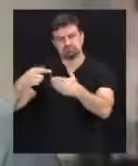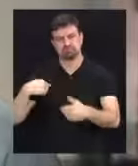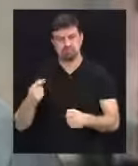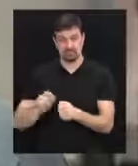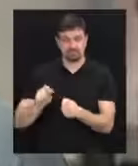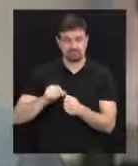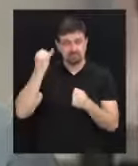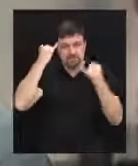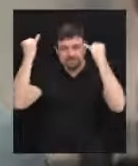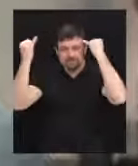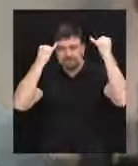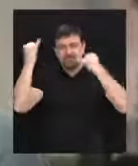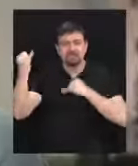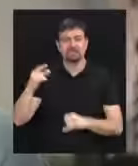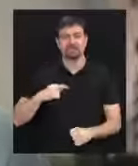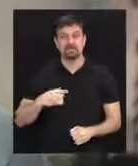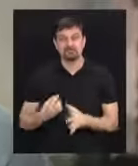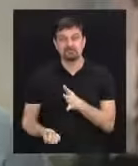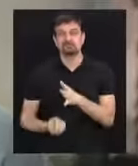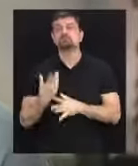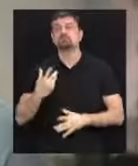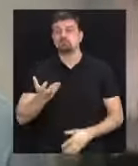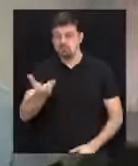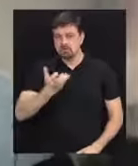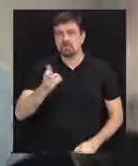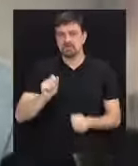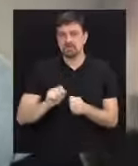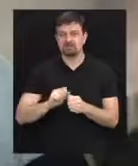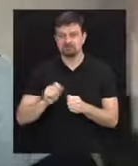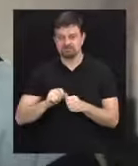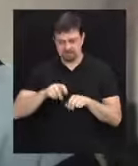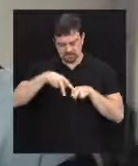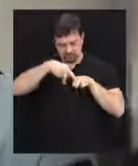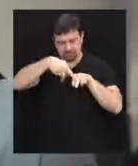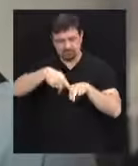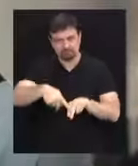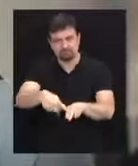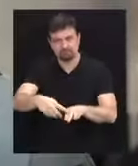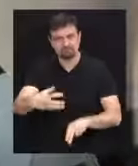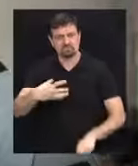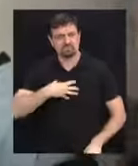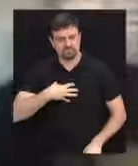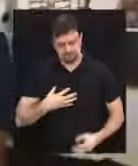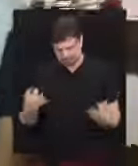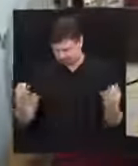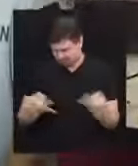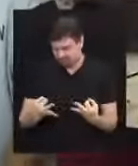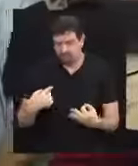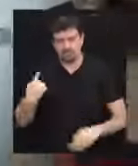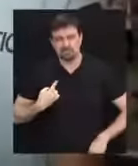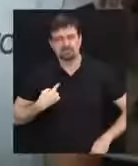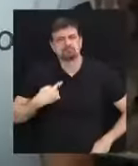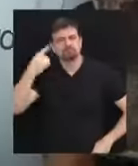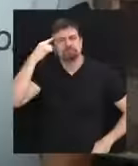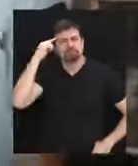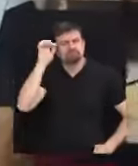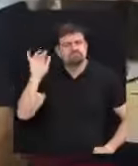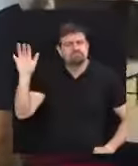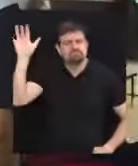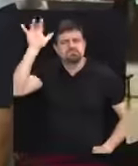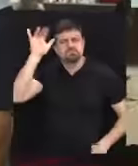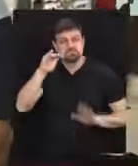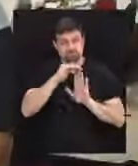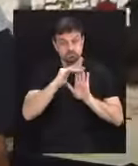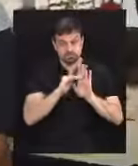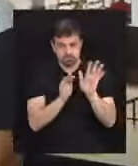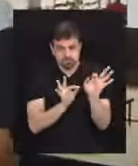passando o tempo e a gente foi aprimorando a ideia e aí surgiu, meu, eu quero devolver algo pro skate de uma forma bacana. Foi aí que a gente